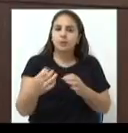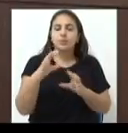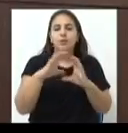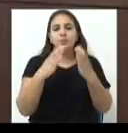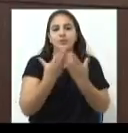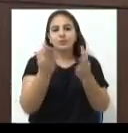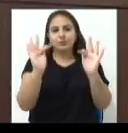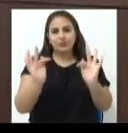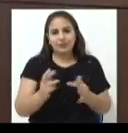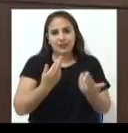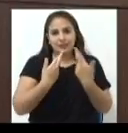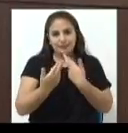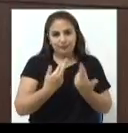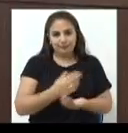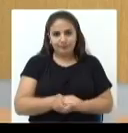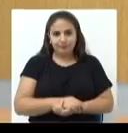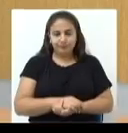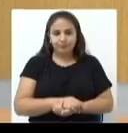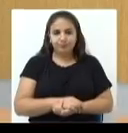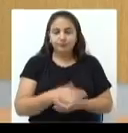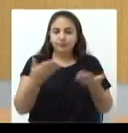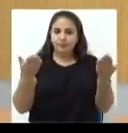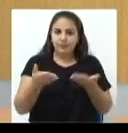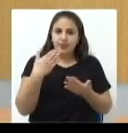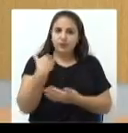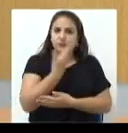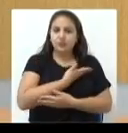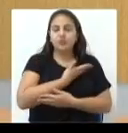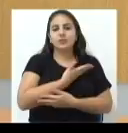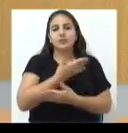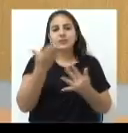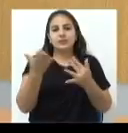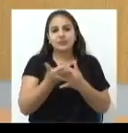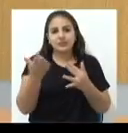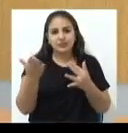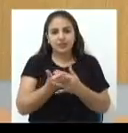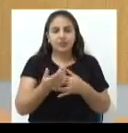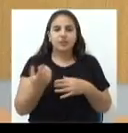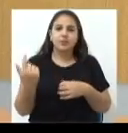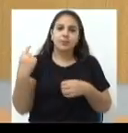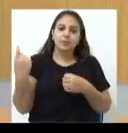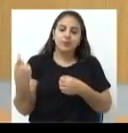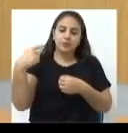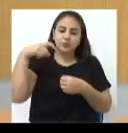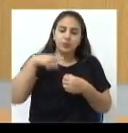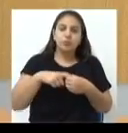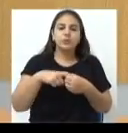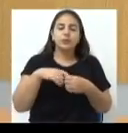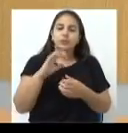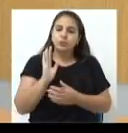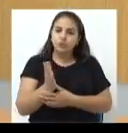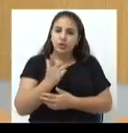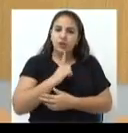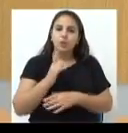comunidade está bem feliz em relação a isso. E agora nós vamos para o intervalo, mas retornamos em seguida com